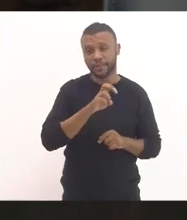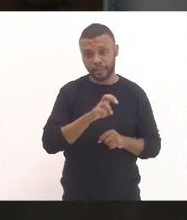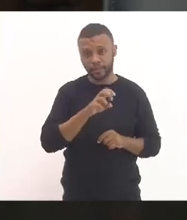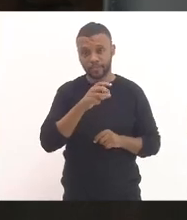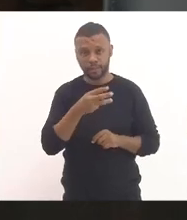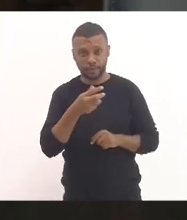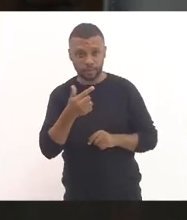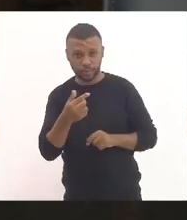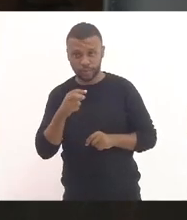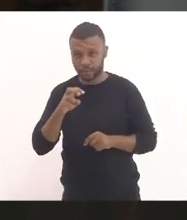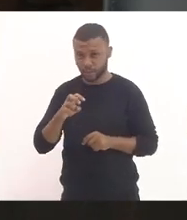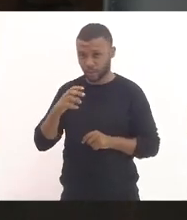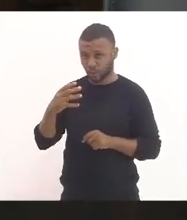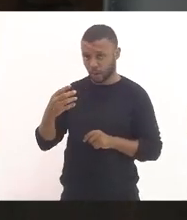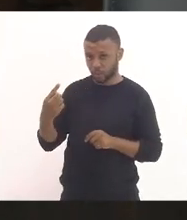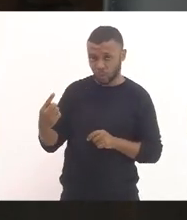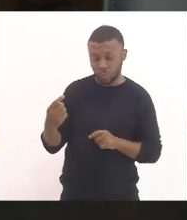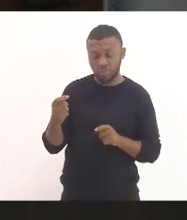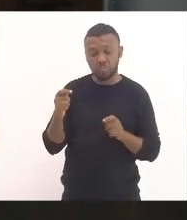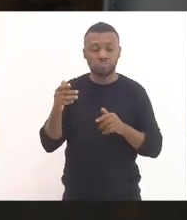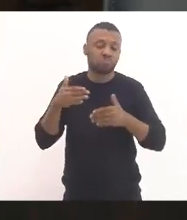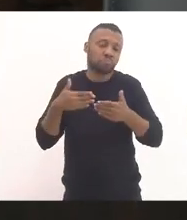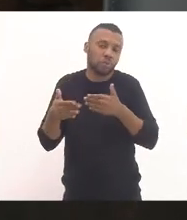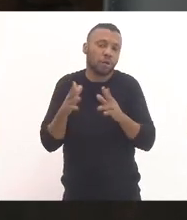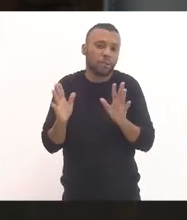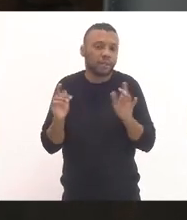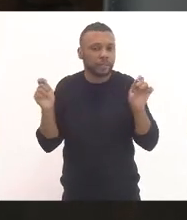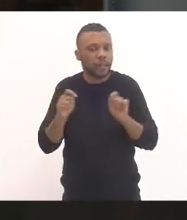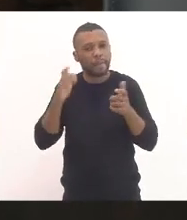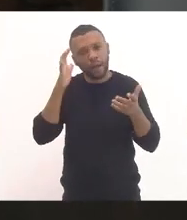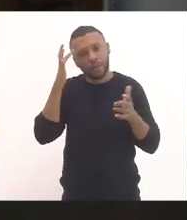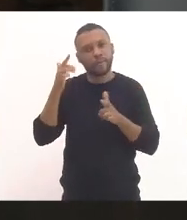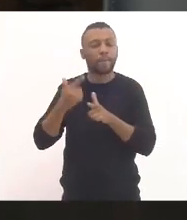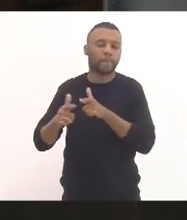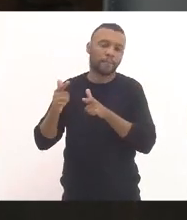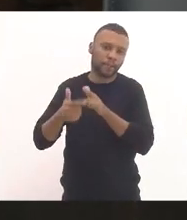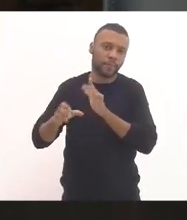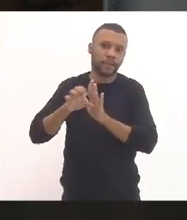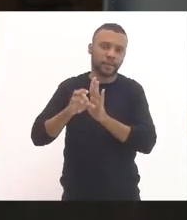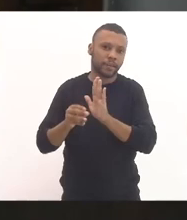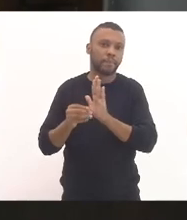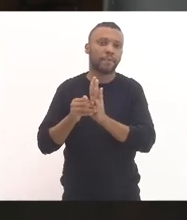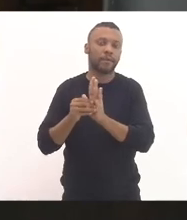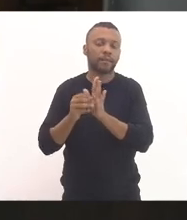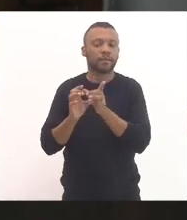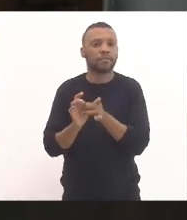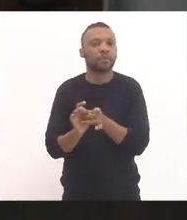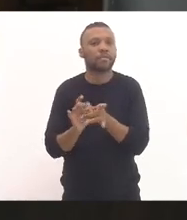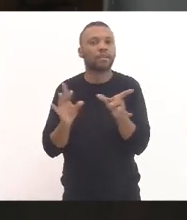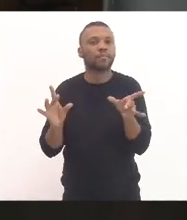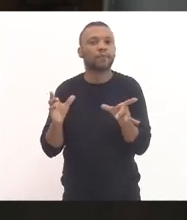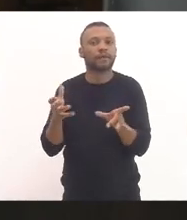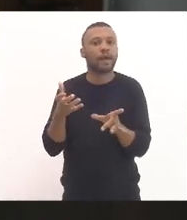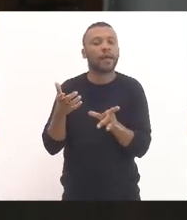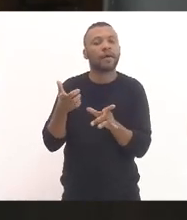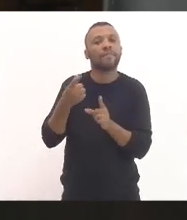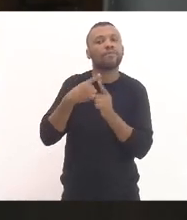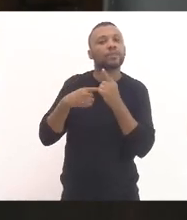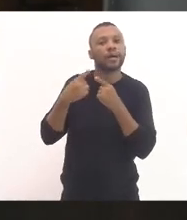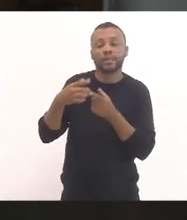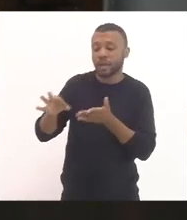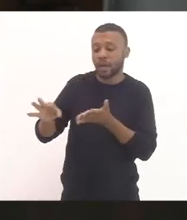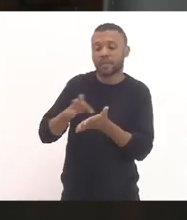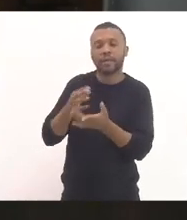quatro um tanto faz mas que resolve esse problema e essas emendas também estão abertas para aqueles que desejarem assinar junto